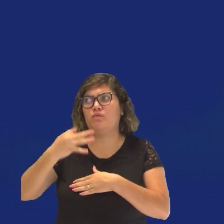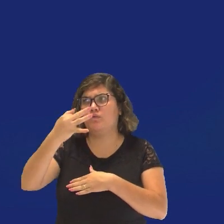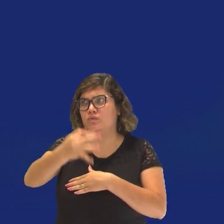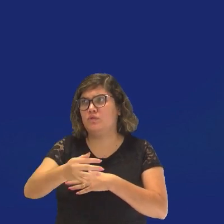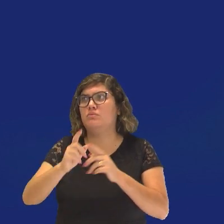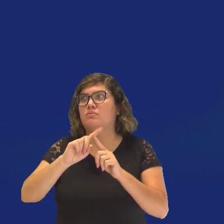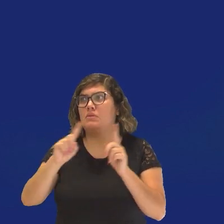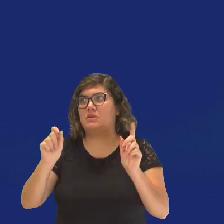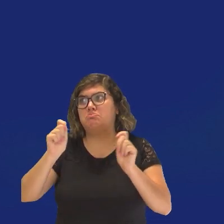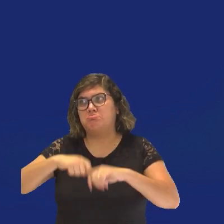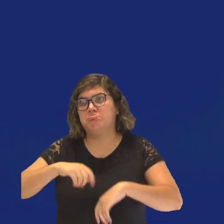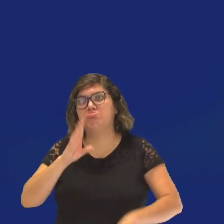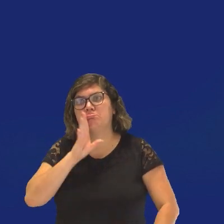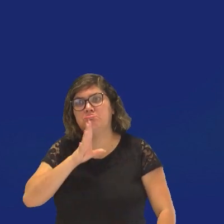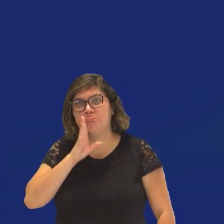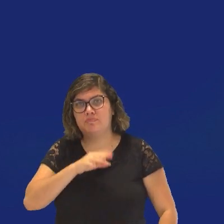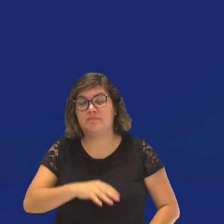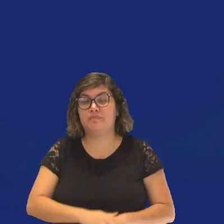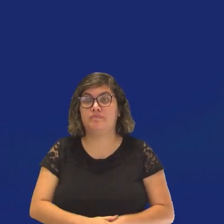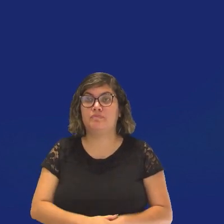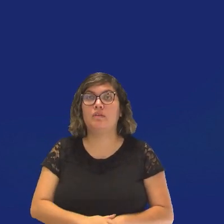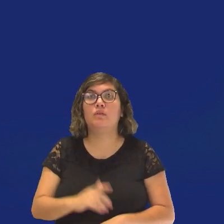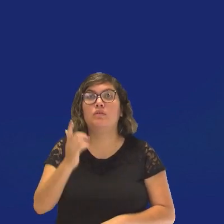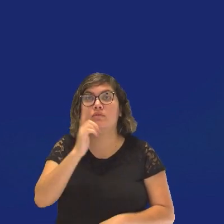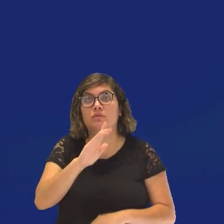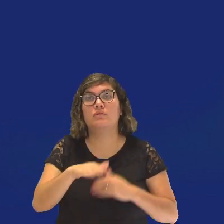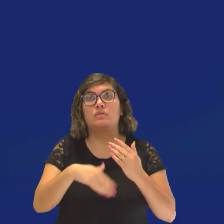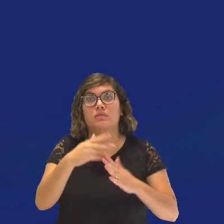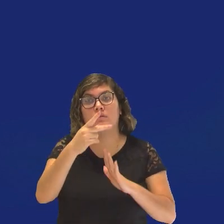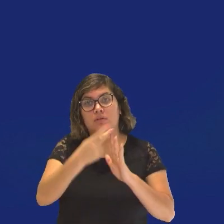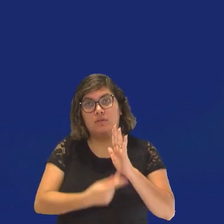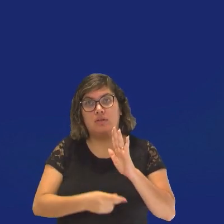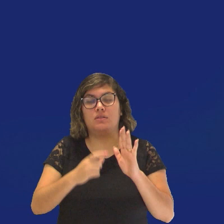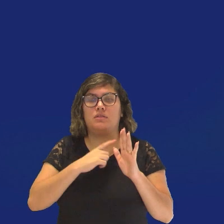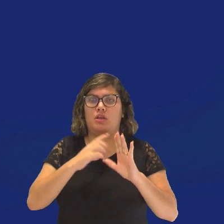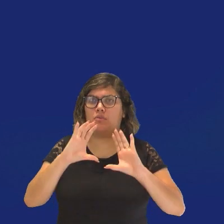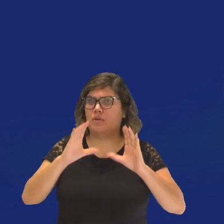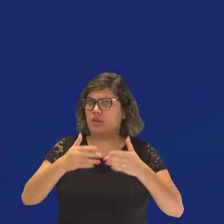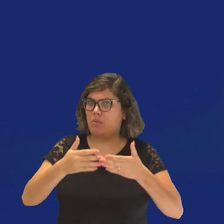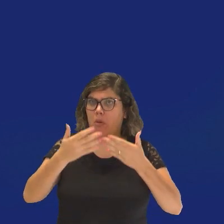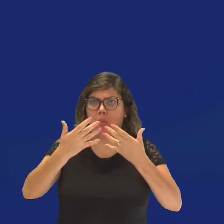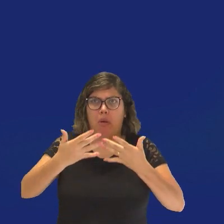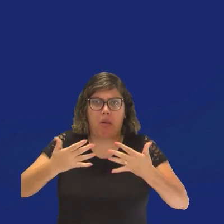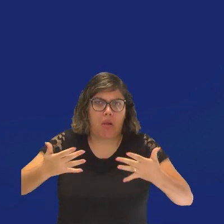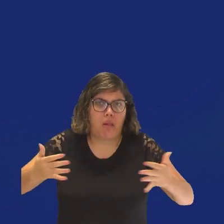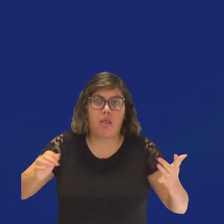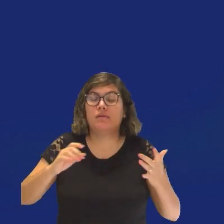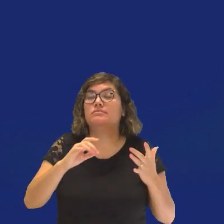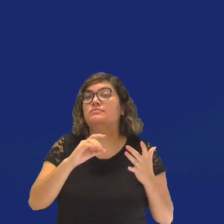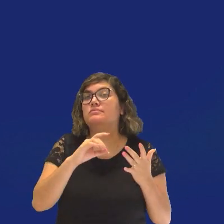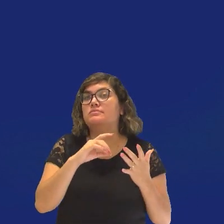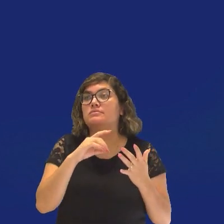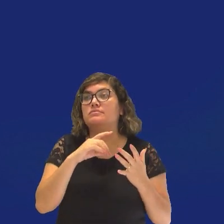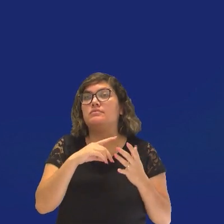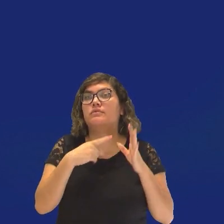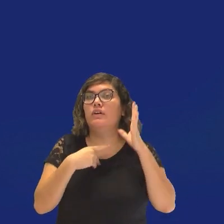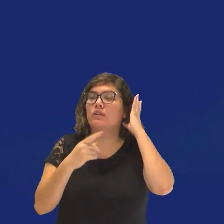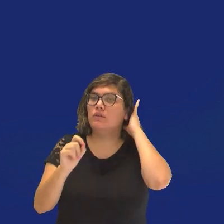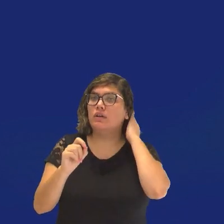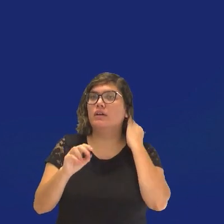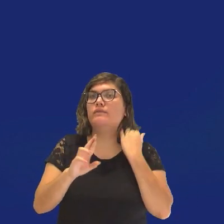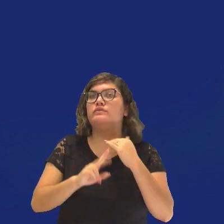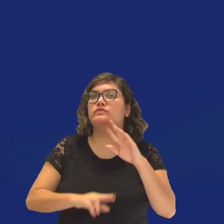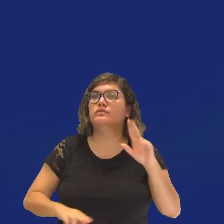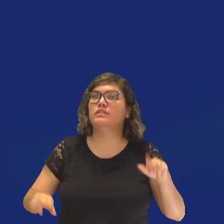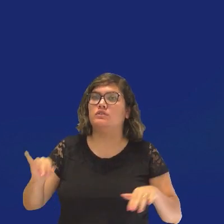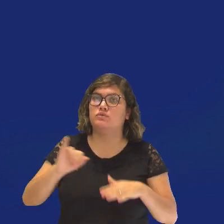mas que seria muito bacana. Para desenvolver esse projeto, nós contamos com uma equipe enorme, o Anderson citou aqui as diferentes